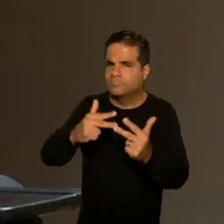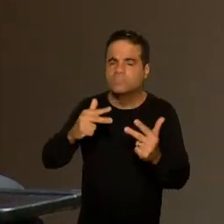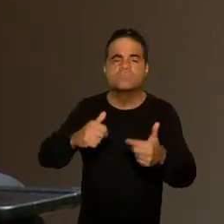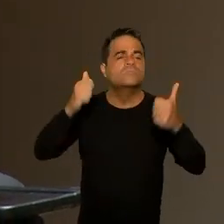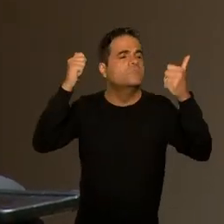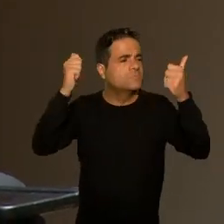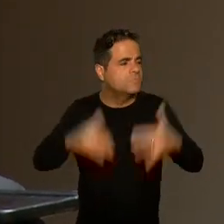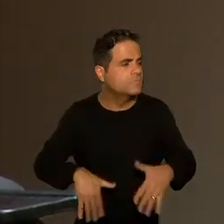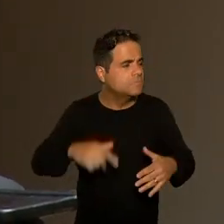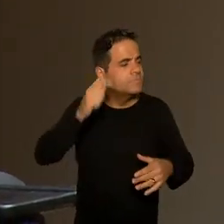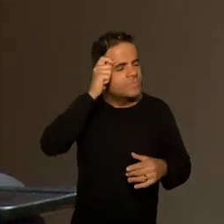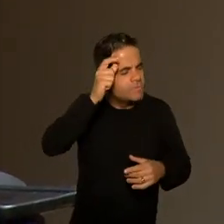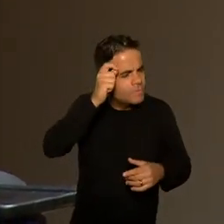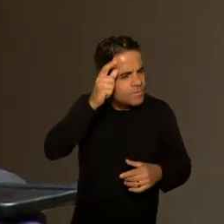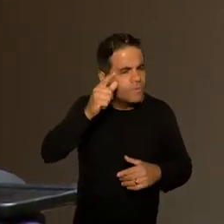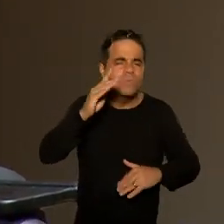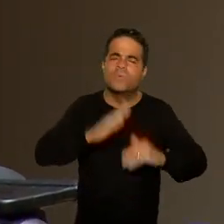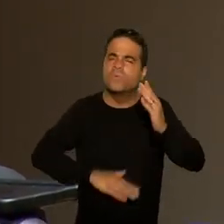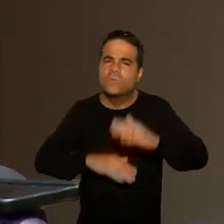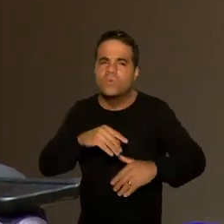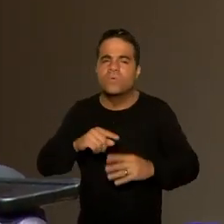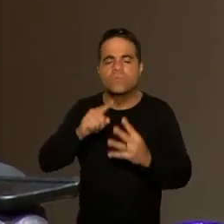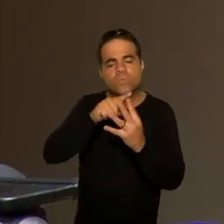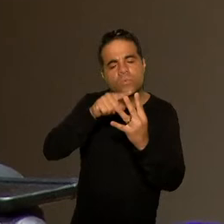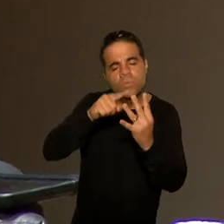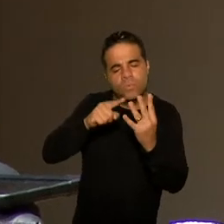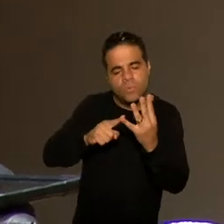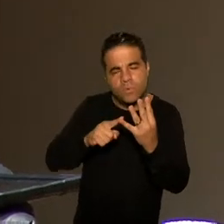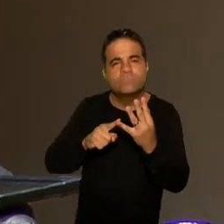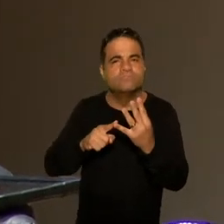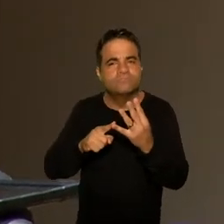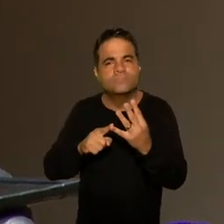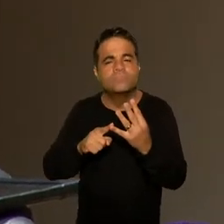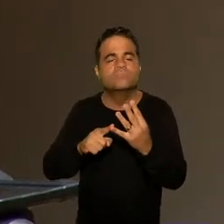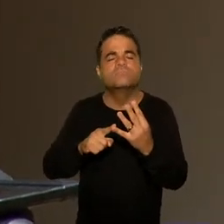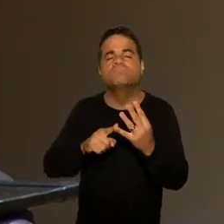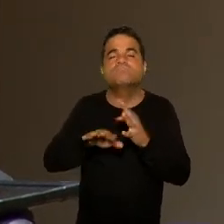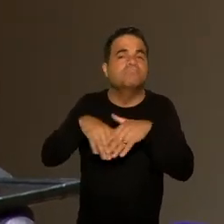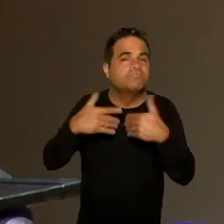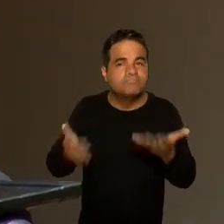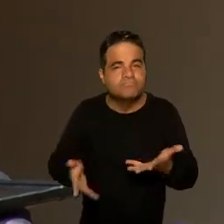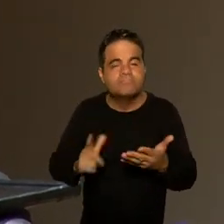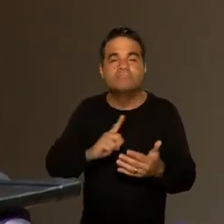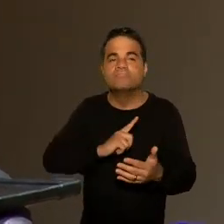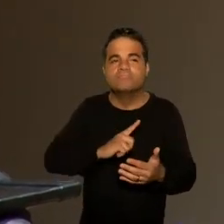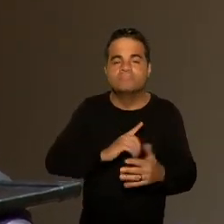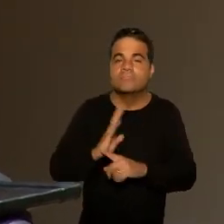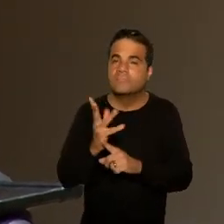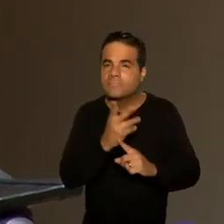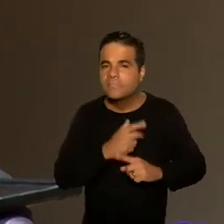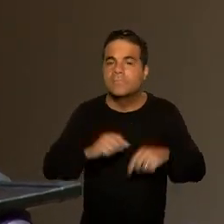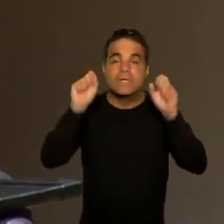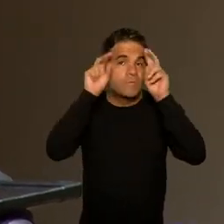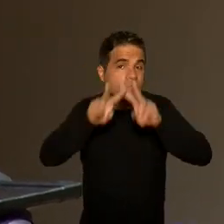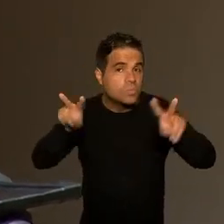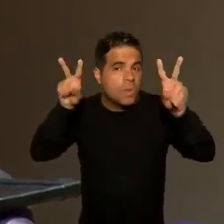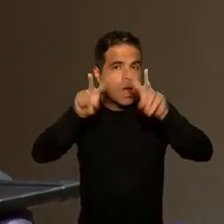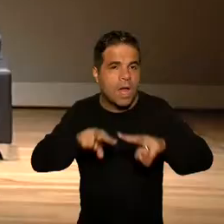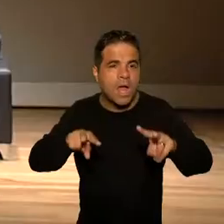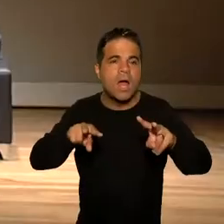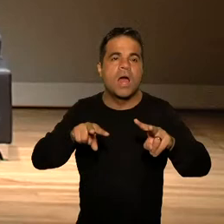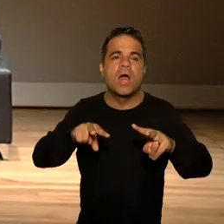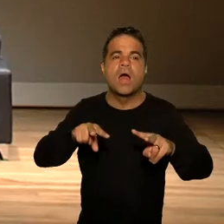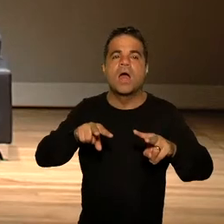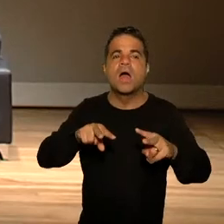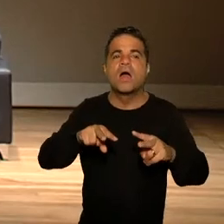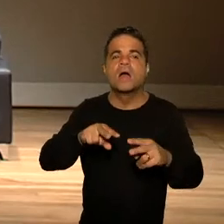a cultura hip hop é baseada nos quatro elementos né então é você tem artes visuais porque é o